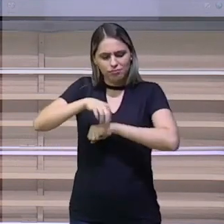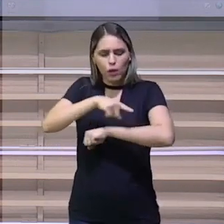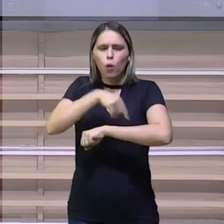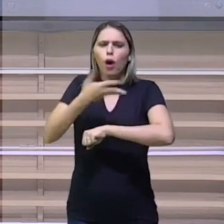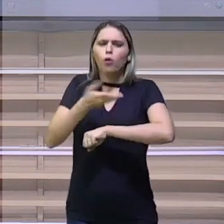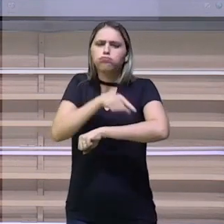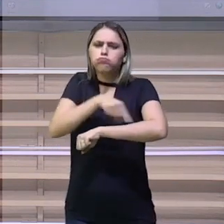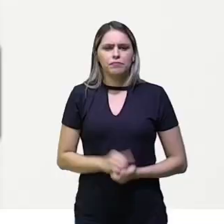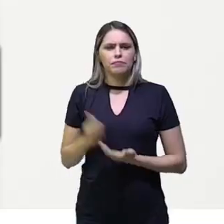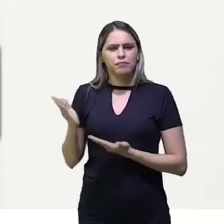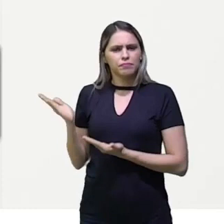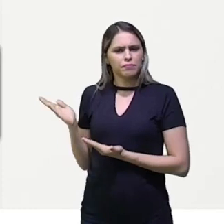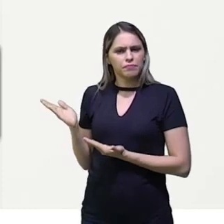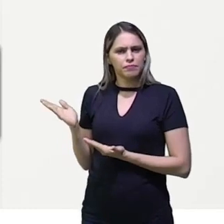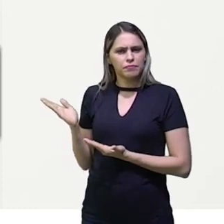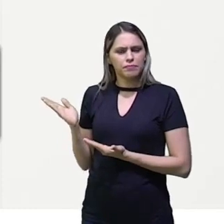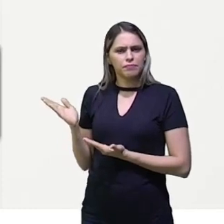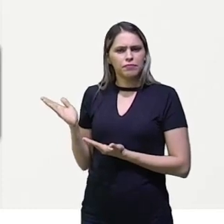15 centímetros.